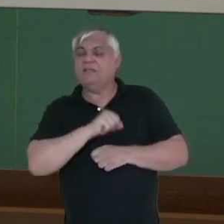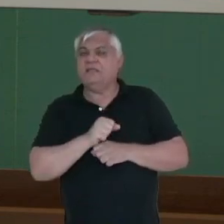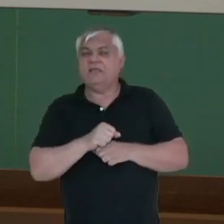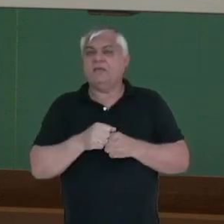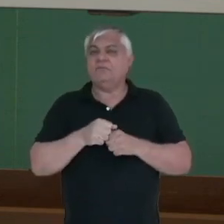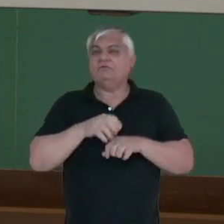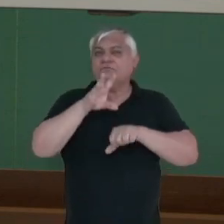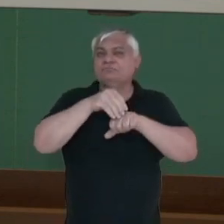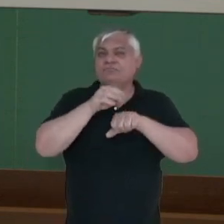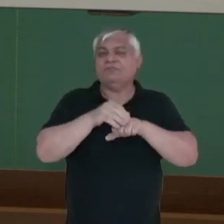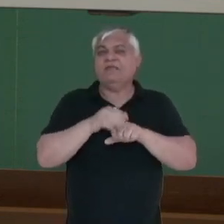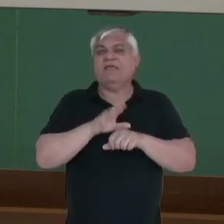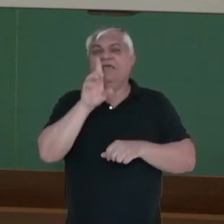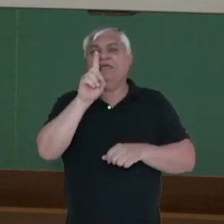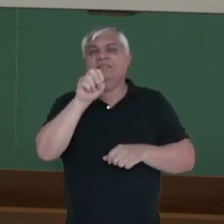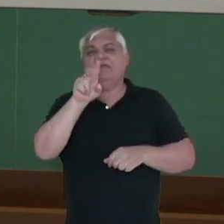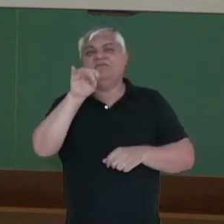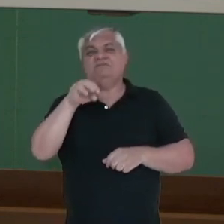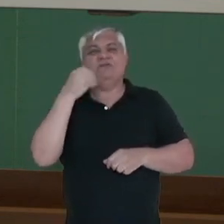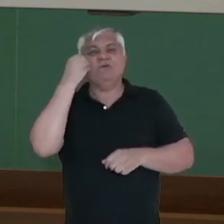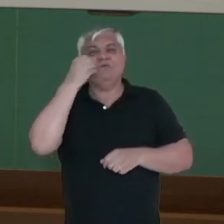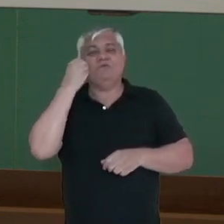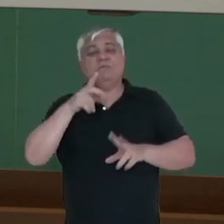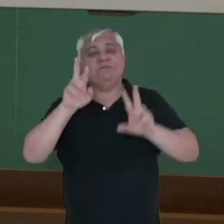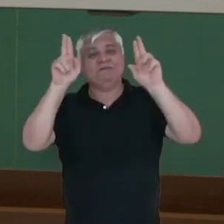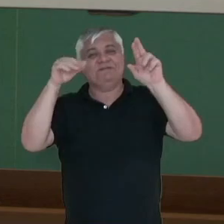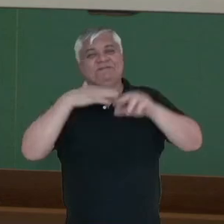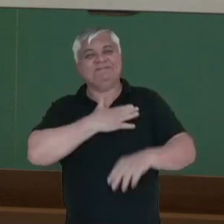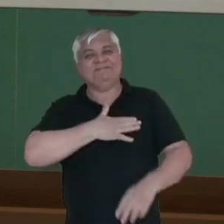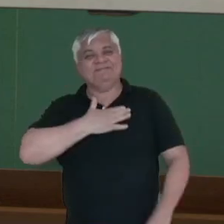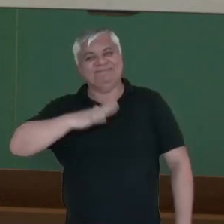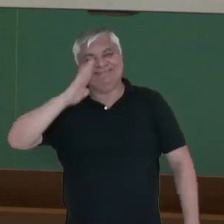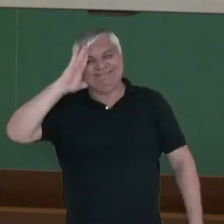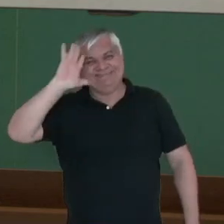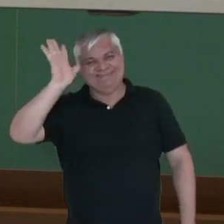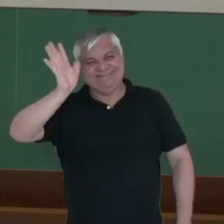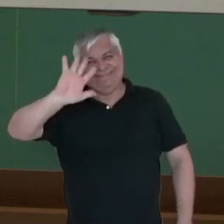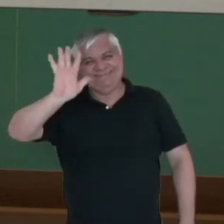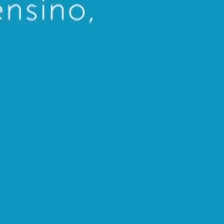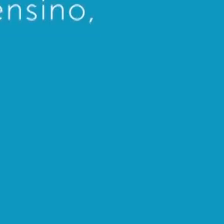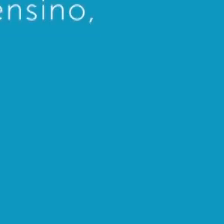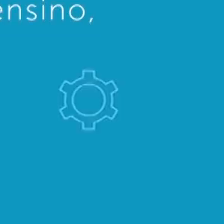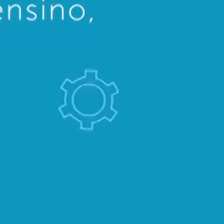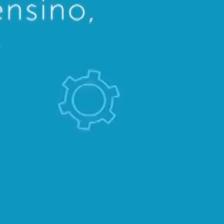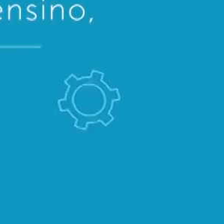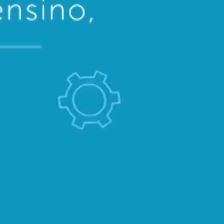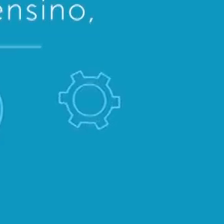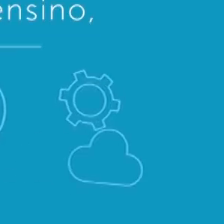noções sobre David Hume. Espero que vocês tenham gostado e até breve!